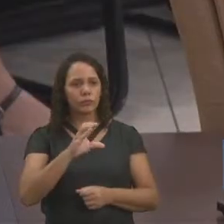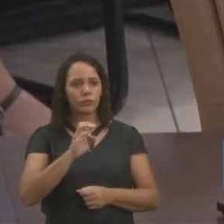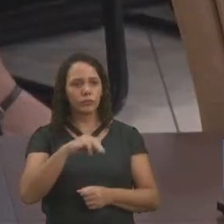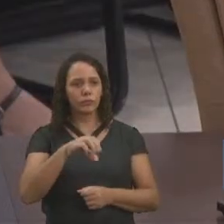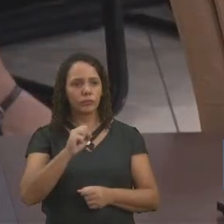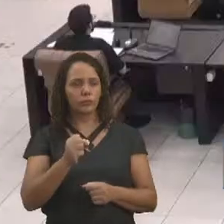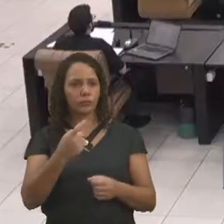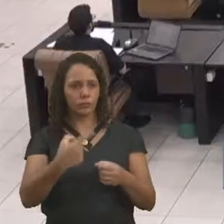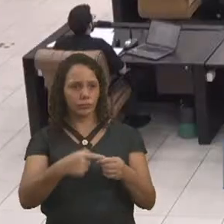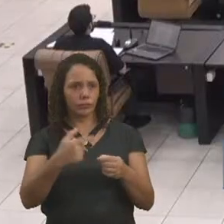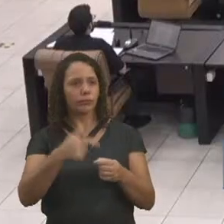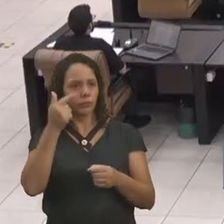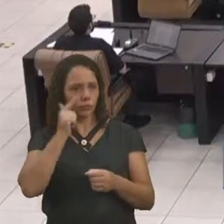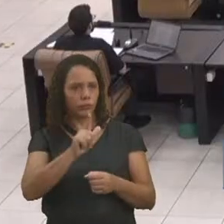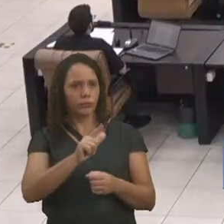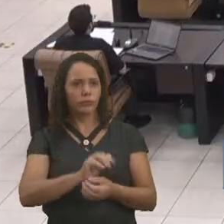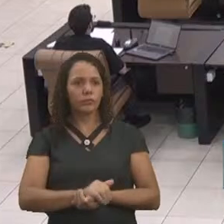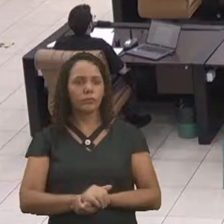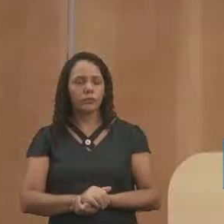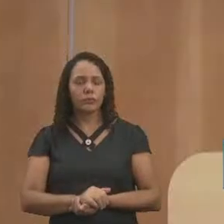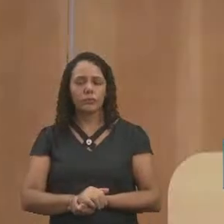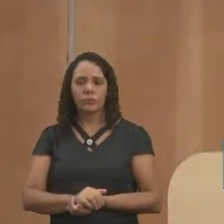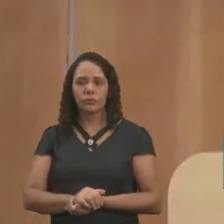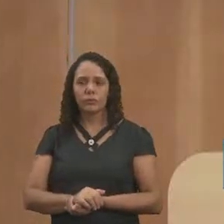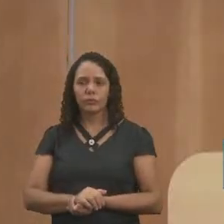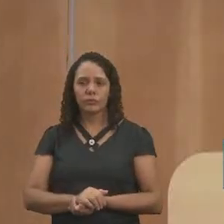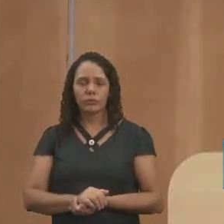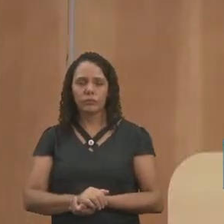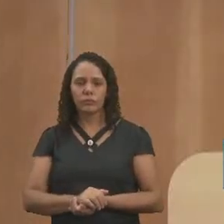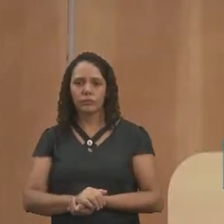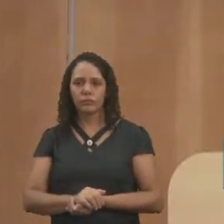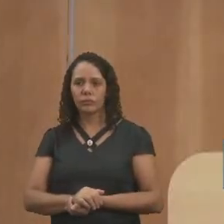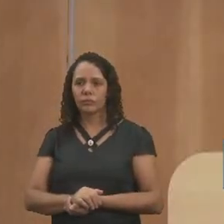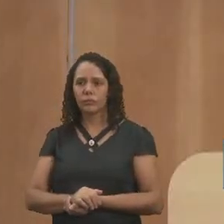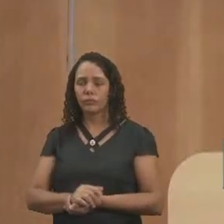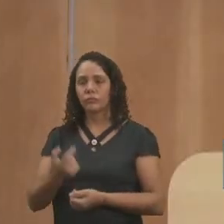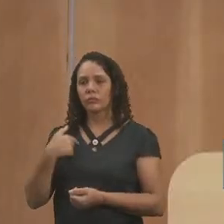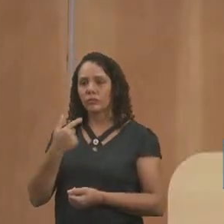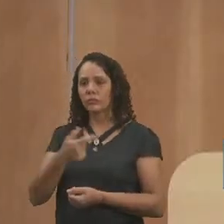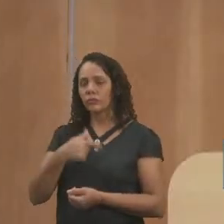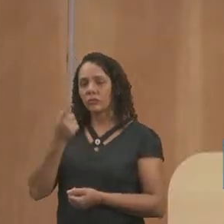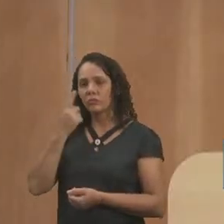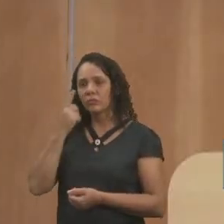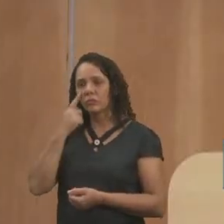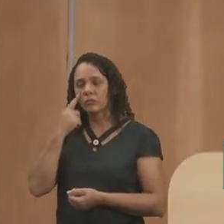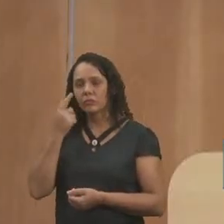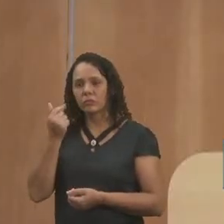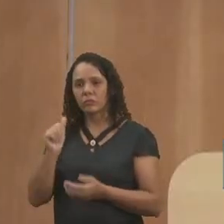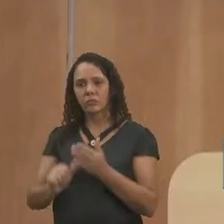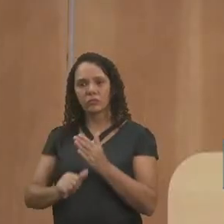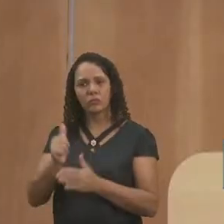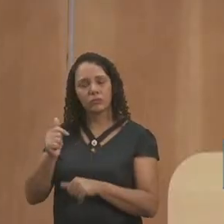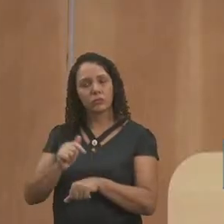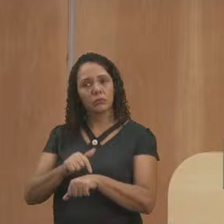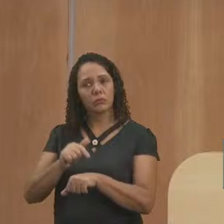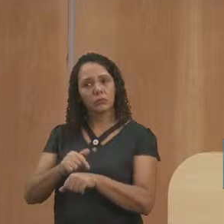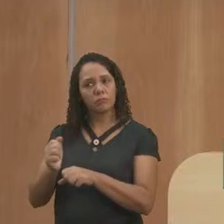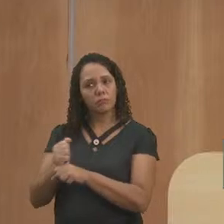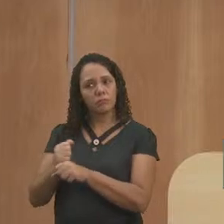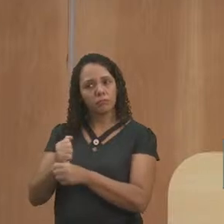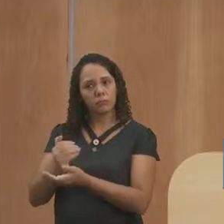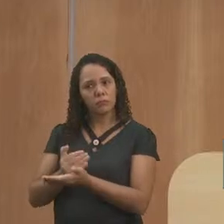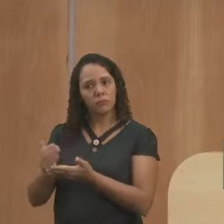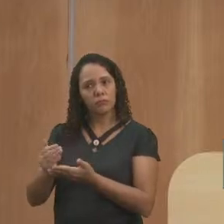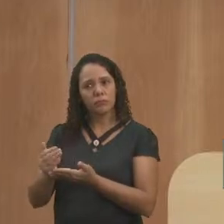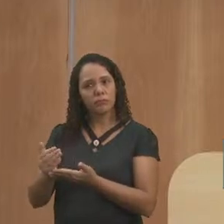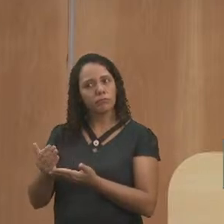recuperar? Por hora, já a gente, sentindo? Pelo que a gente está acompanhando nos primeiros momentos aí do ano, ainda não